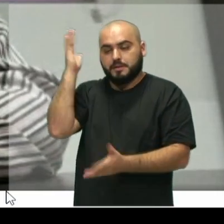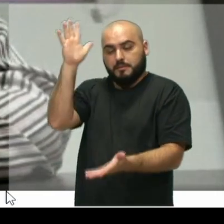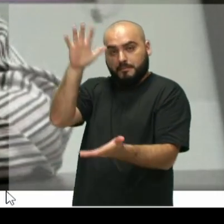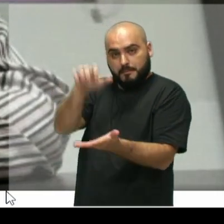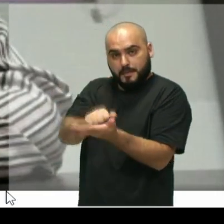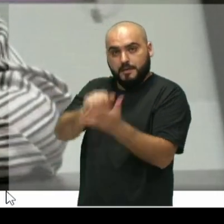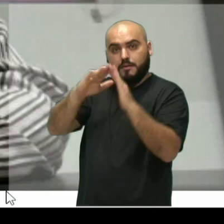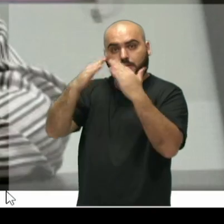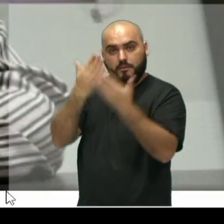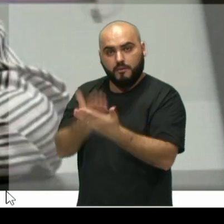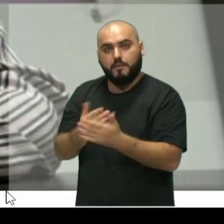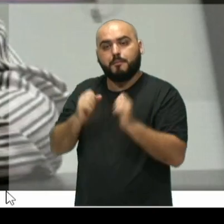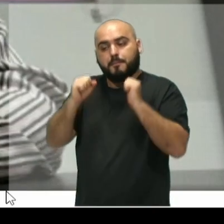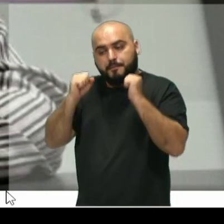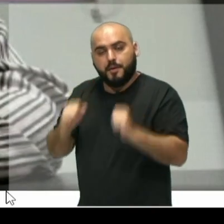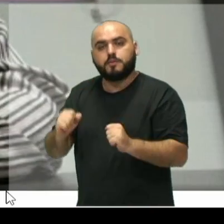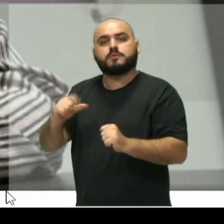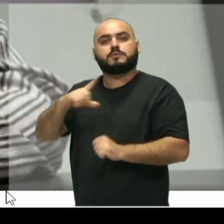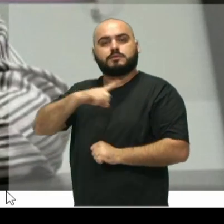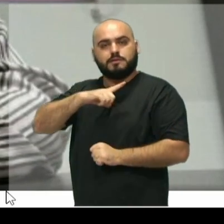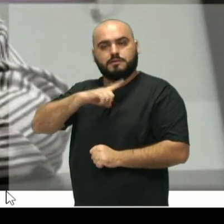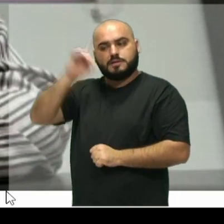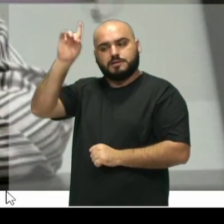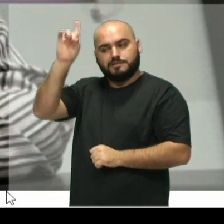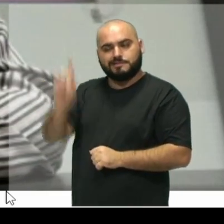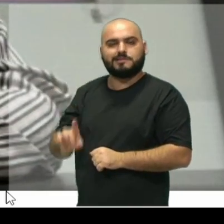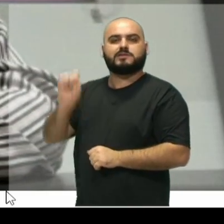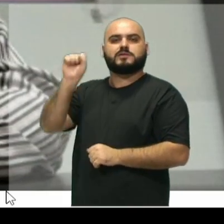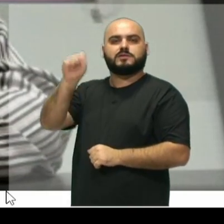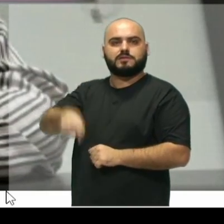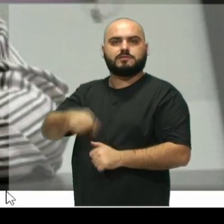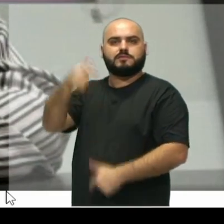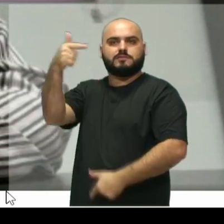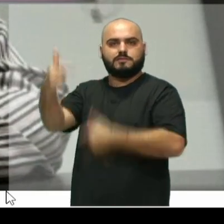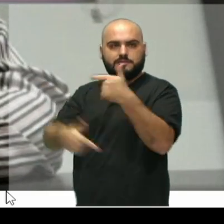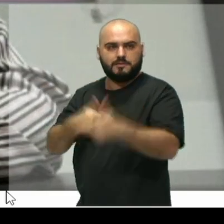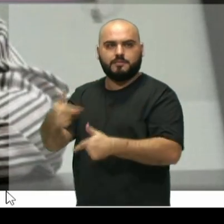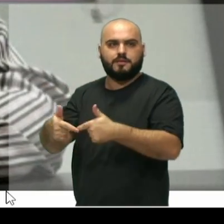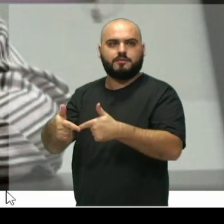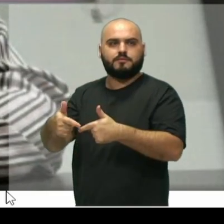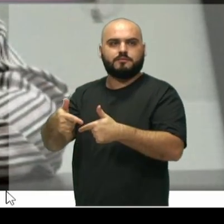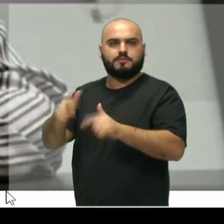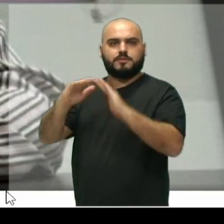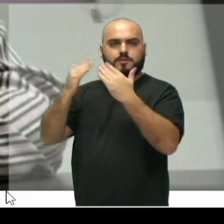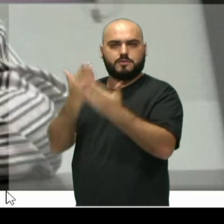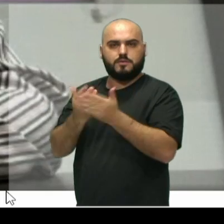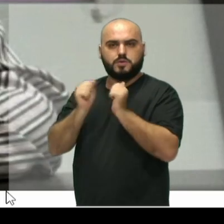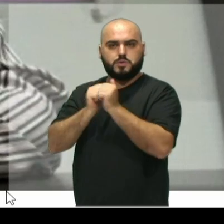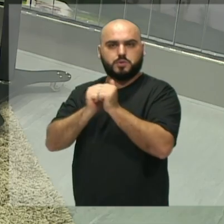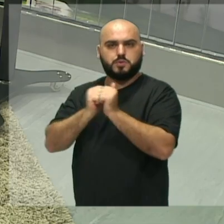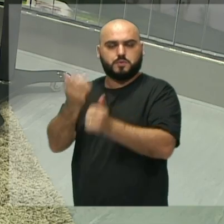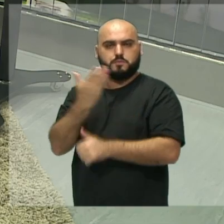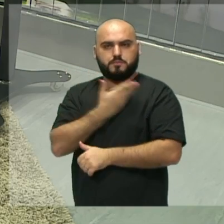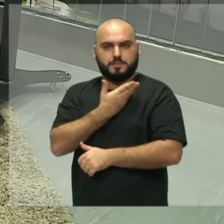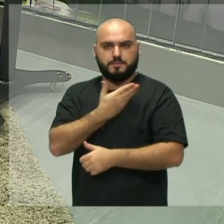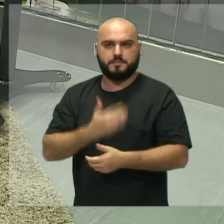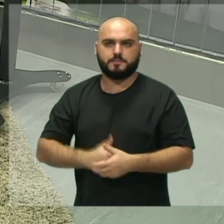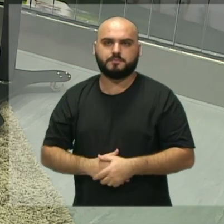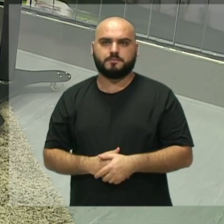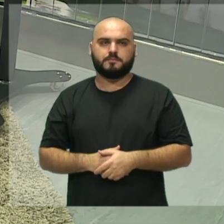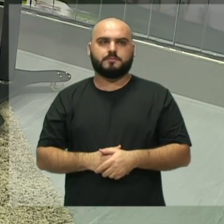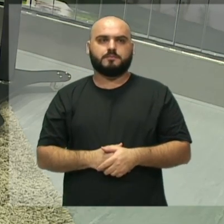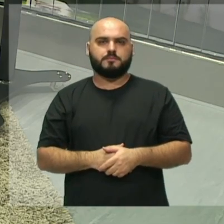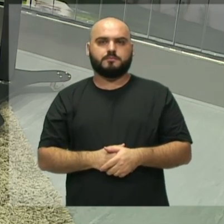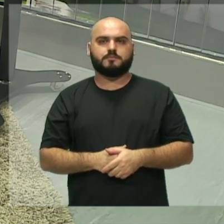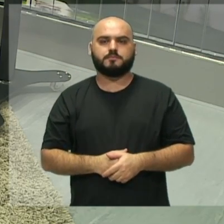colégios, também possam exercer esse direito de praticar educação física no colégio, junto com seus amigos. É